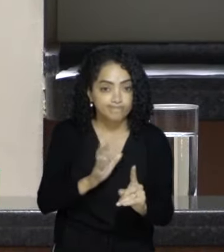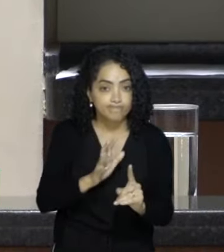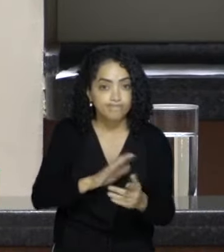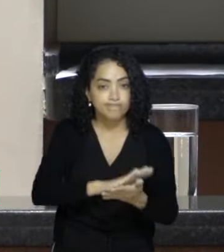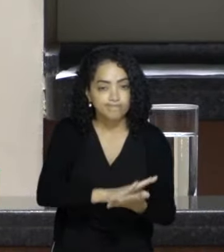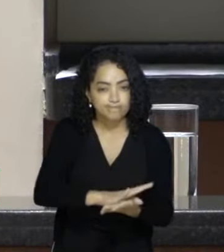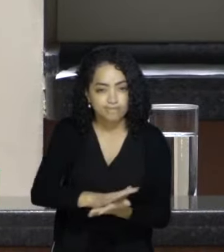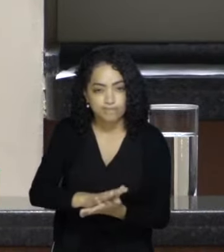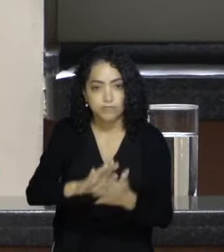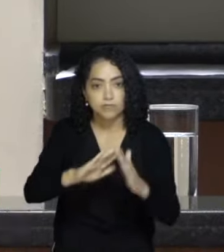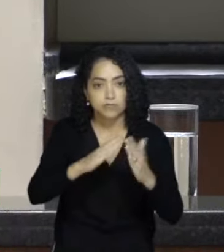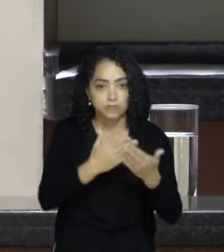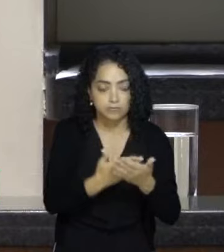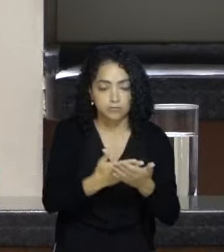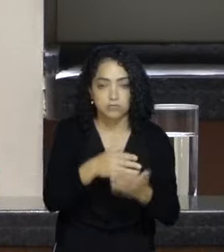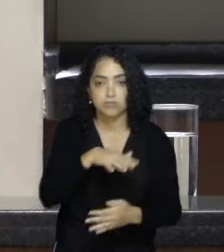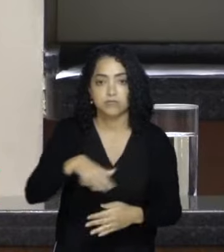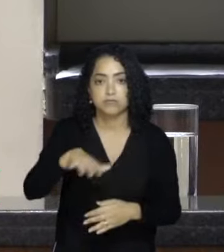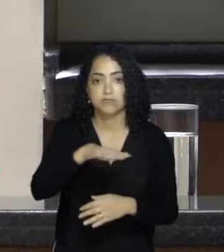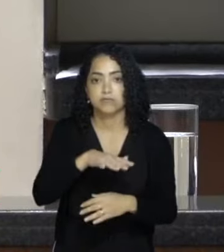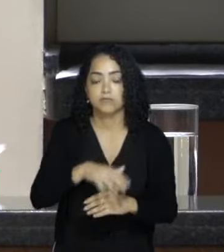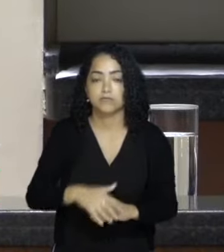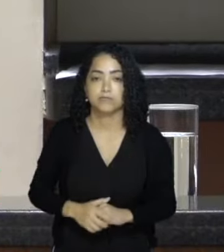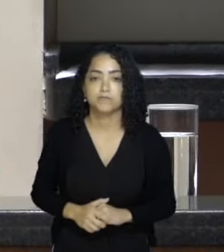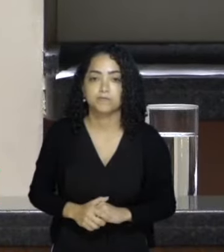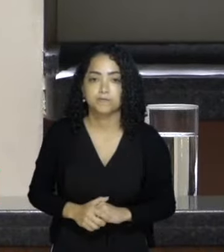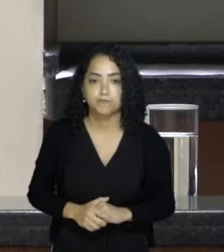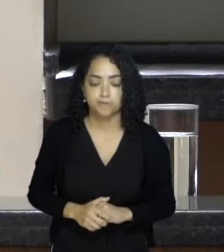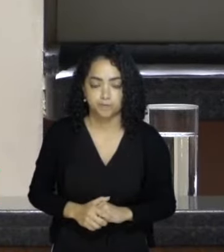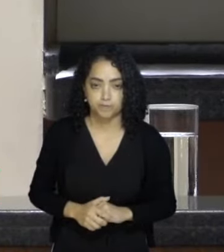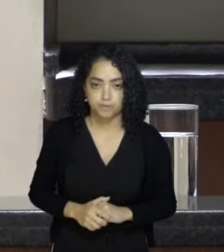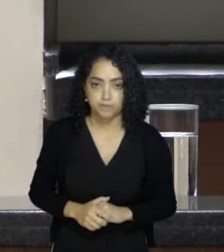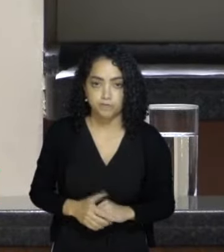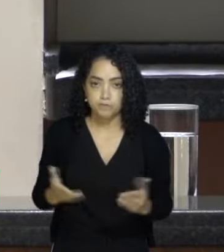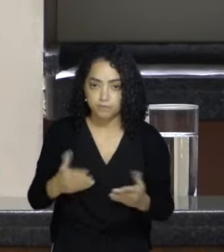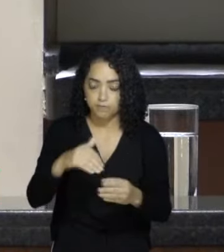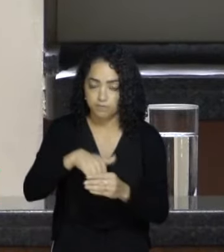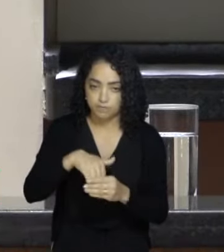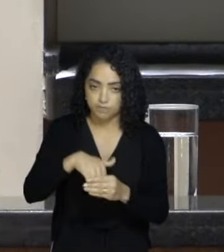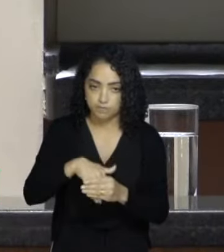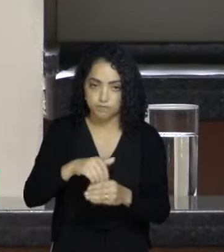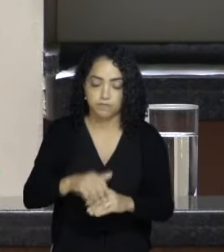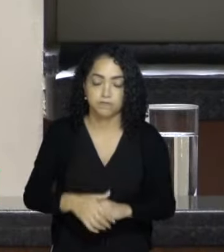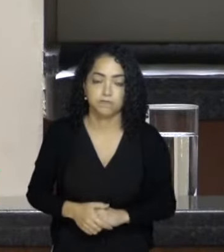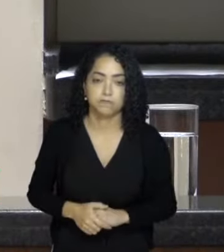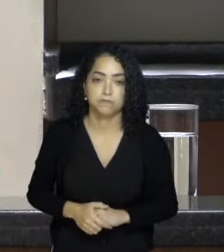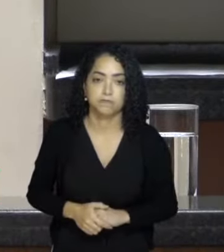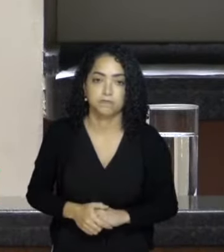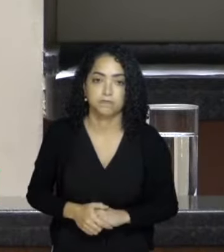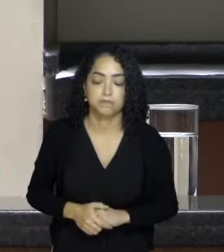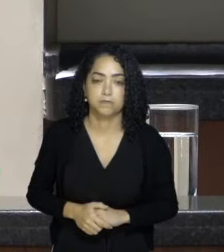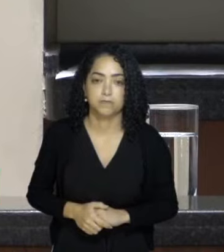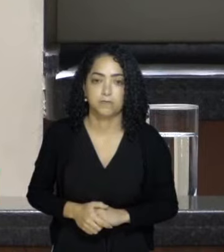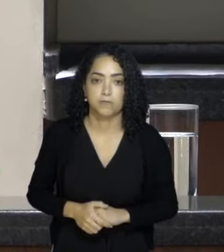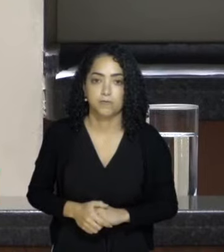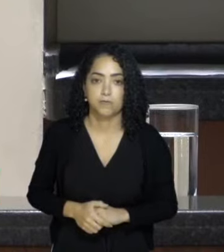em escolas do município, em discussão. Não havendo quem queira discutir, em votação. Deputados que aprovam, permaneçam como se